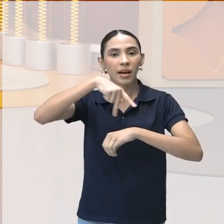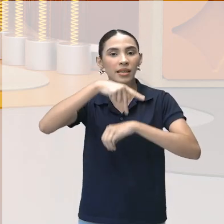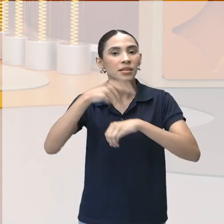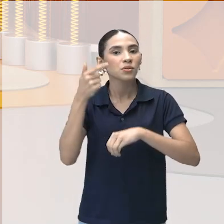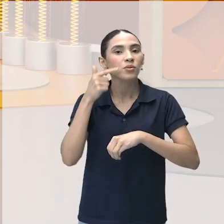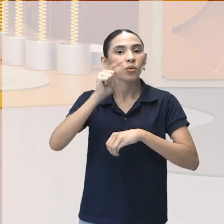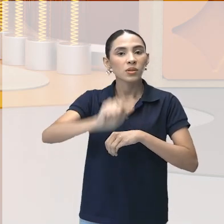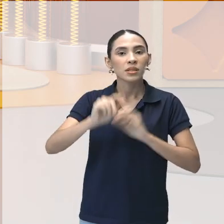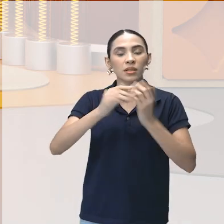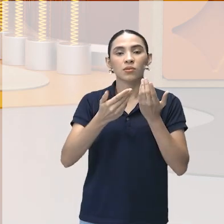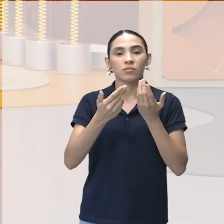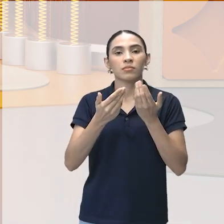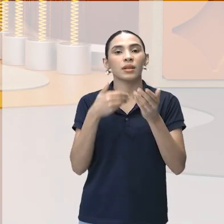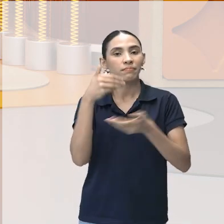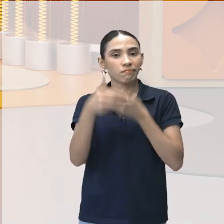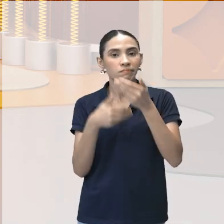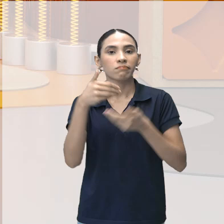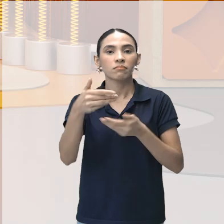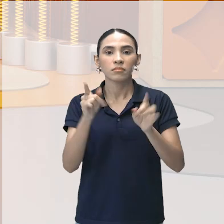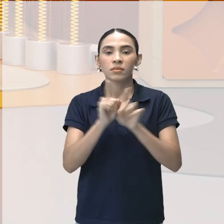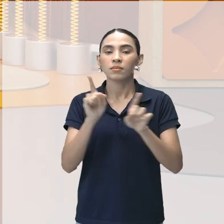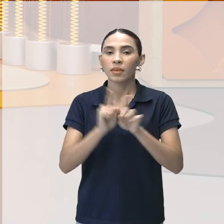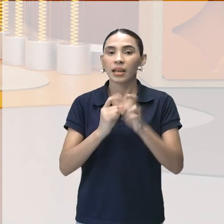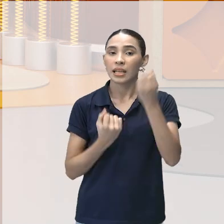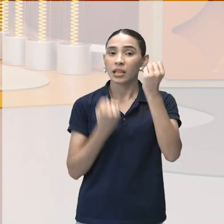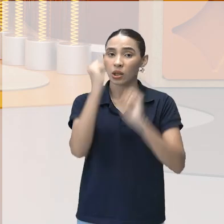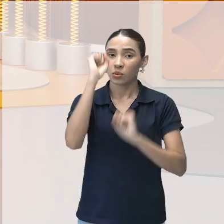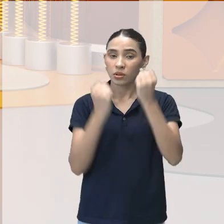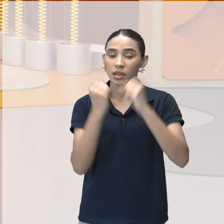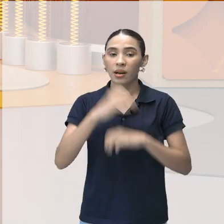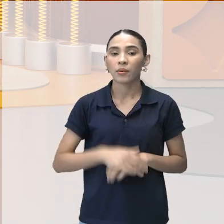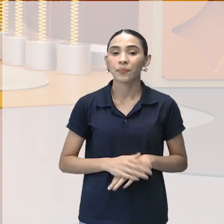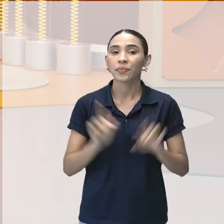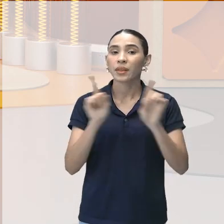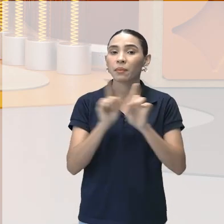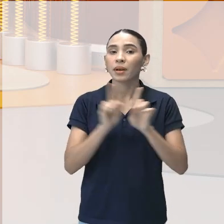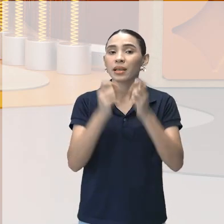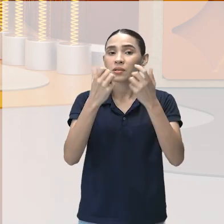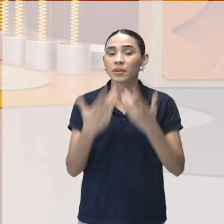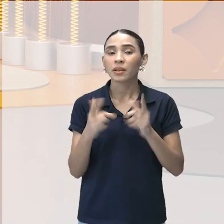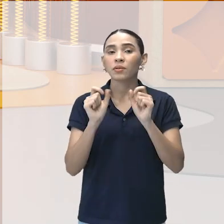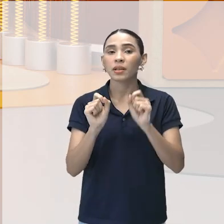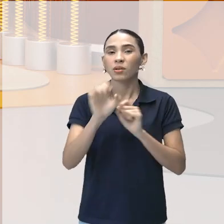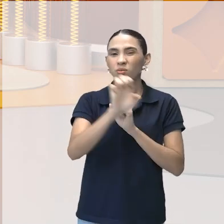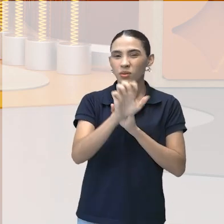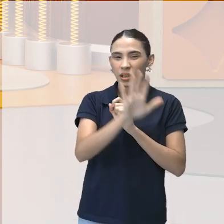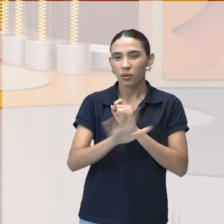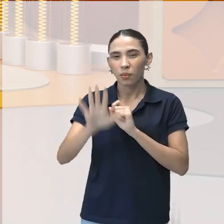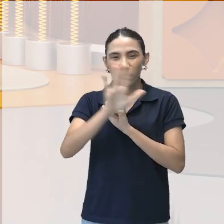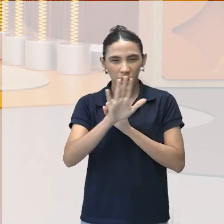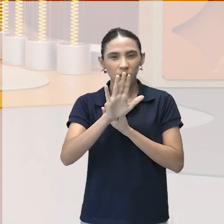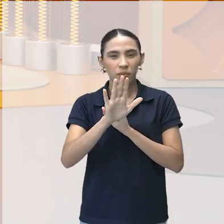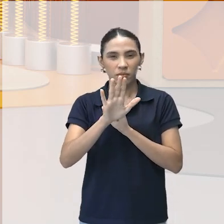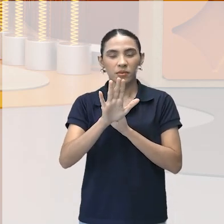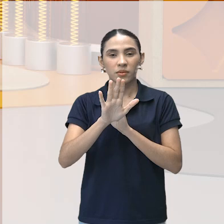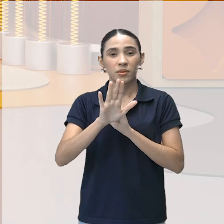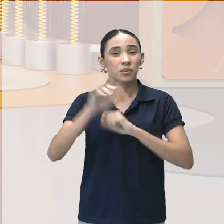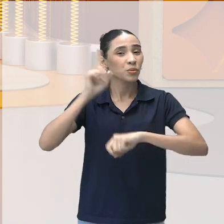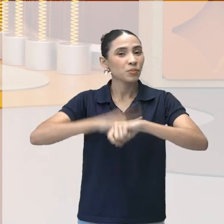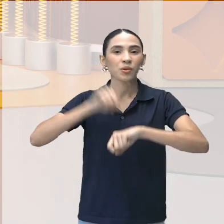ali alcançar o seu desenvolvimento industrial. Destaquei para vocês que os europeus, de uma forma geral, eles foram